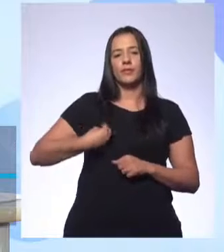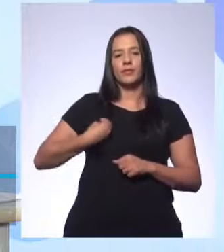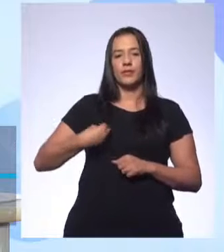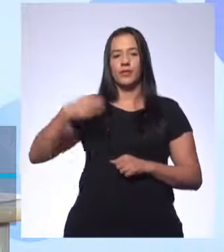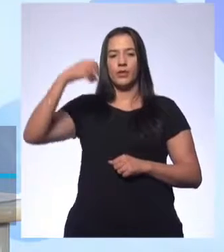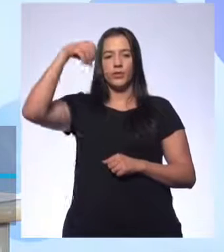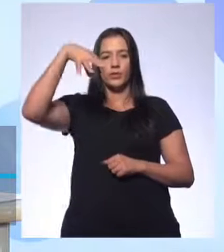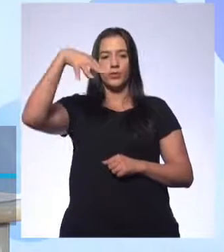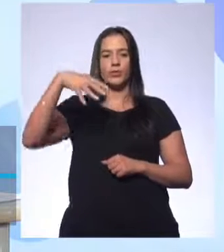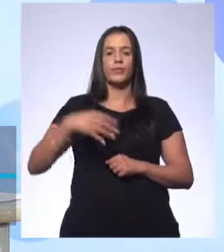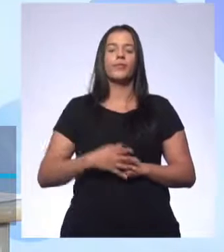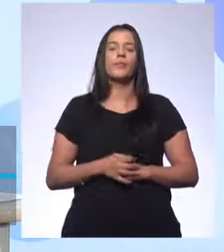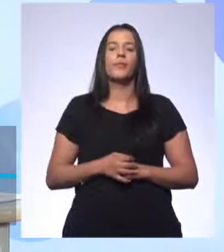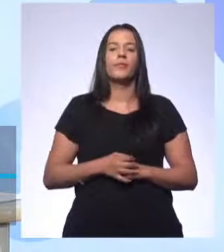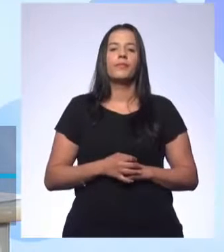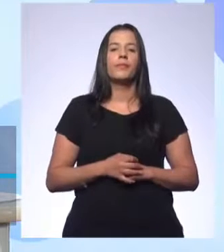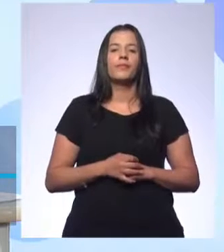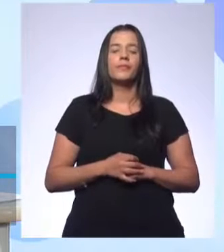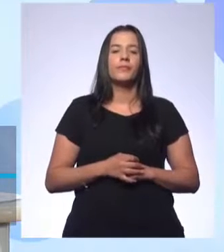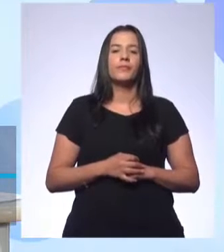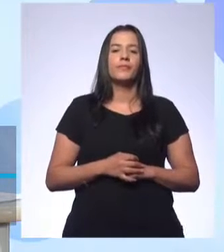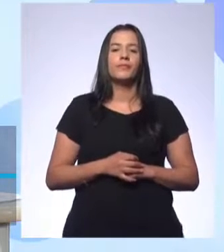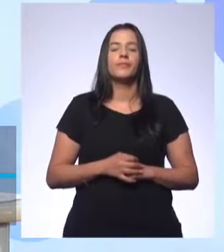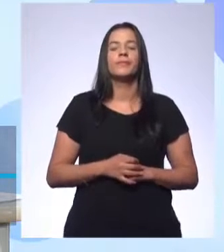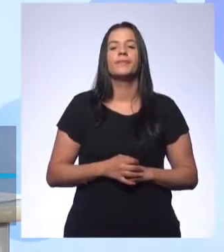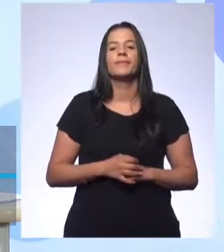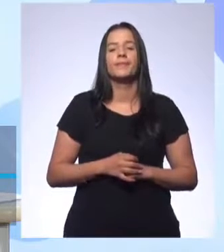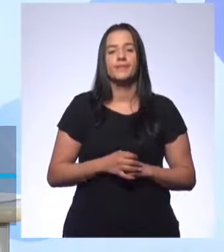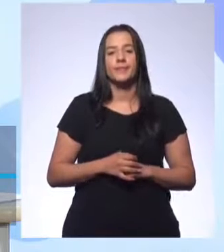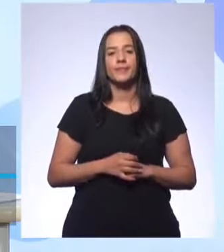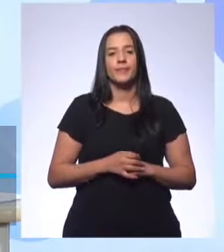luz. Escola Estadual José Belmiro Rocha de Guaimbé.